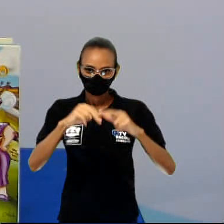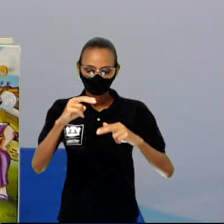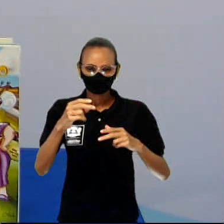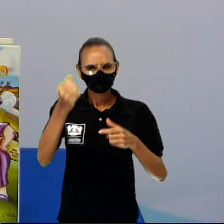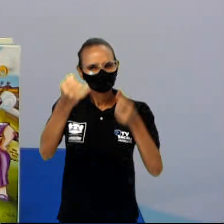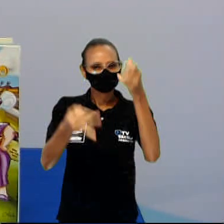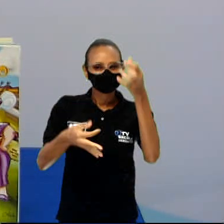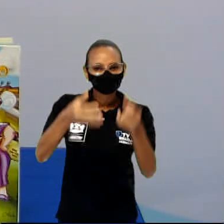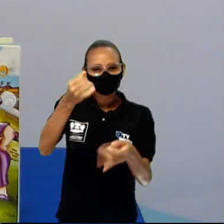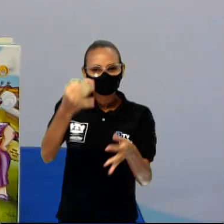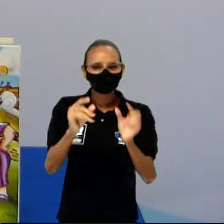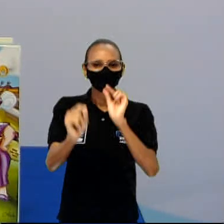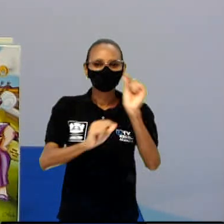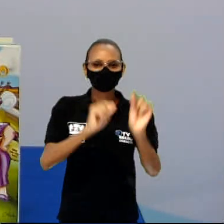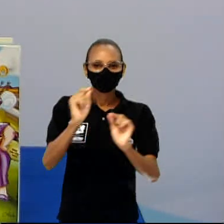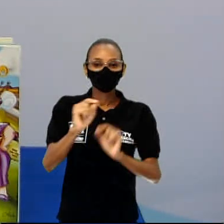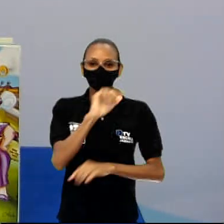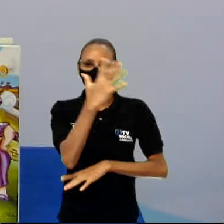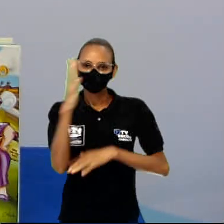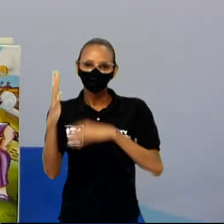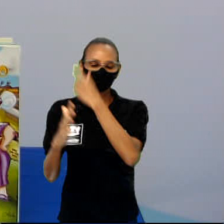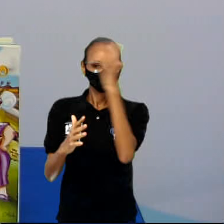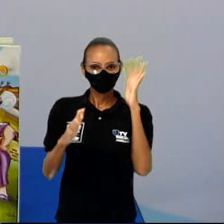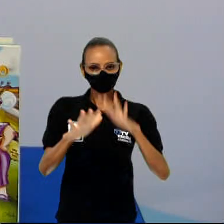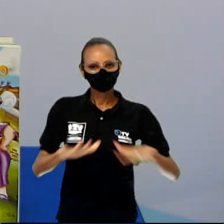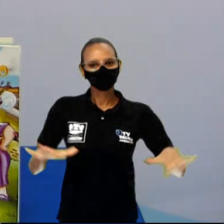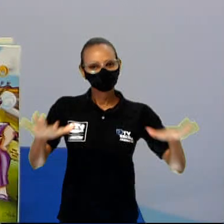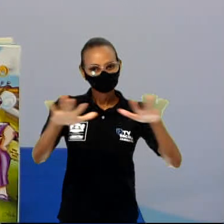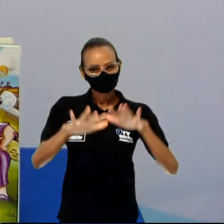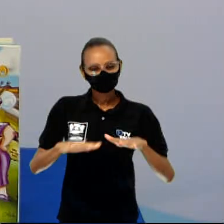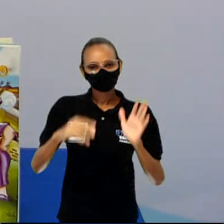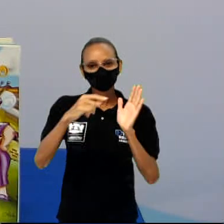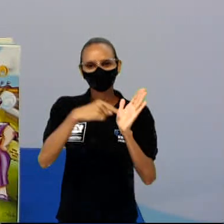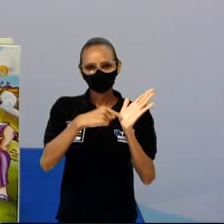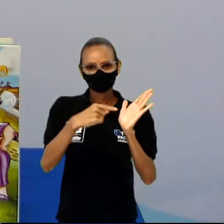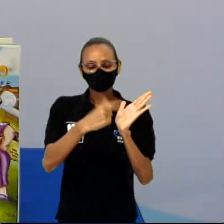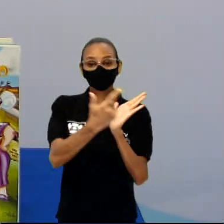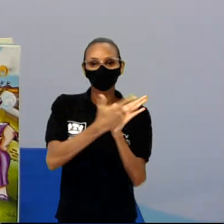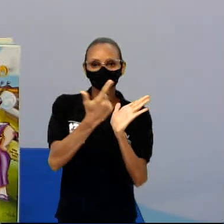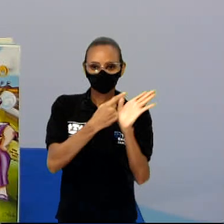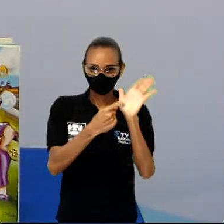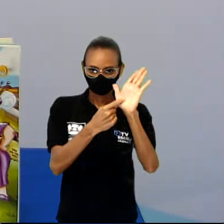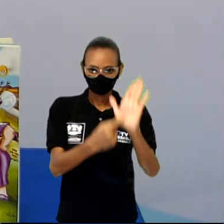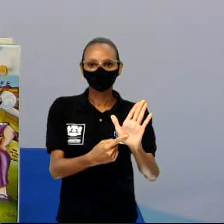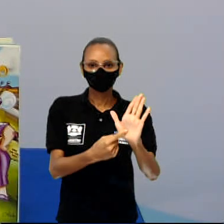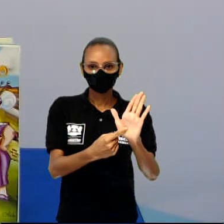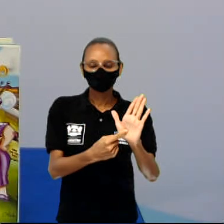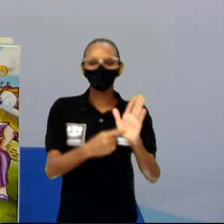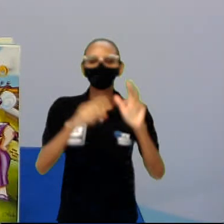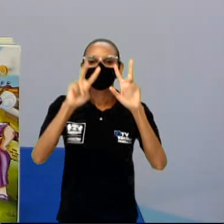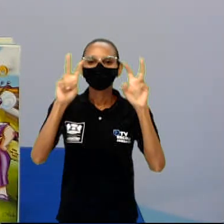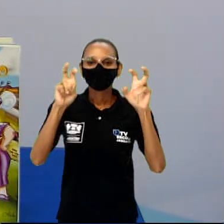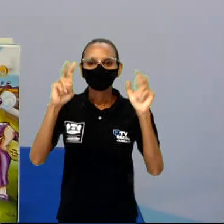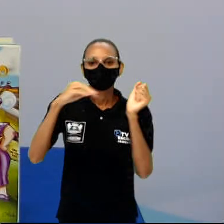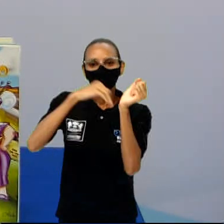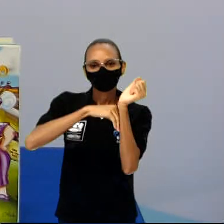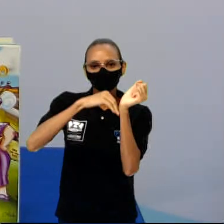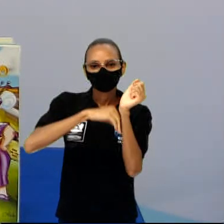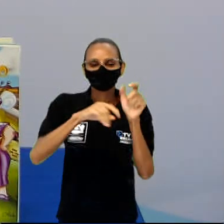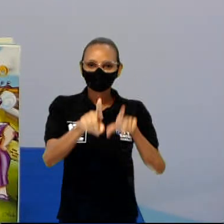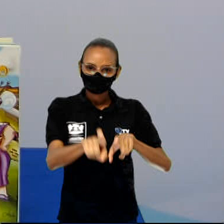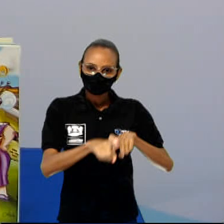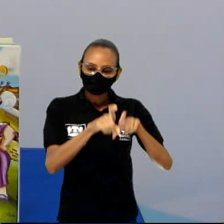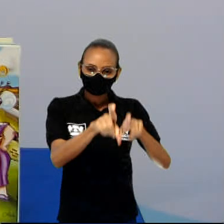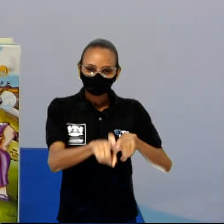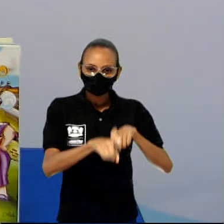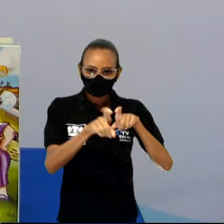meio ambiente. E hoje eu trouxe uma história que está aqui nesse livro, ó, Mistério no Sítio, que eu escrevi há muito tempo, mas que continua me